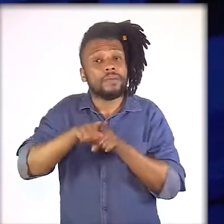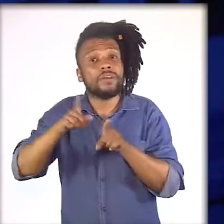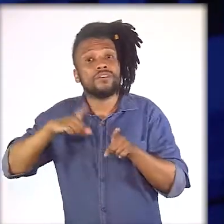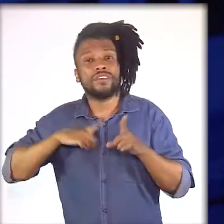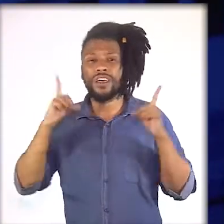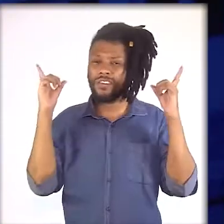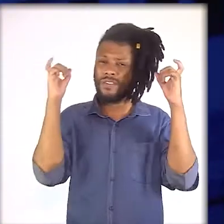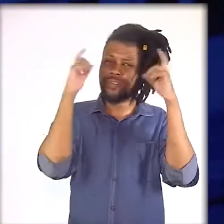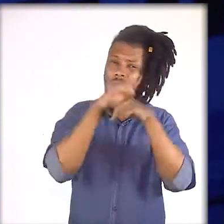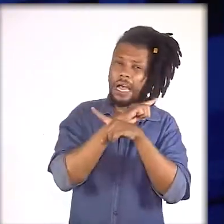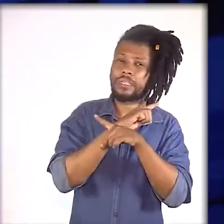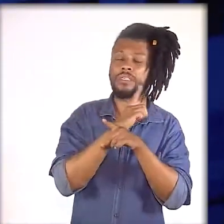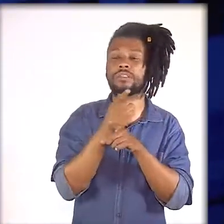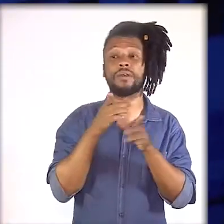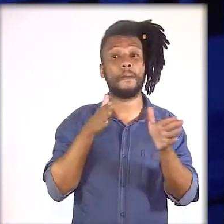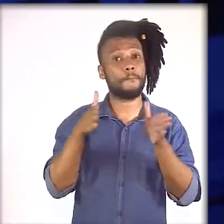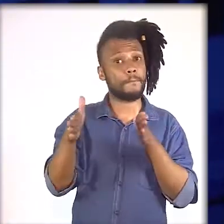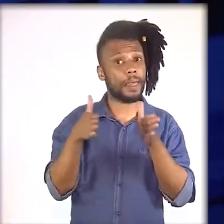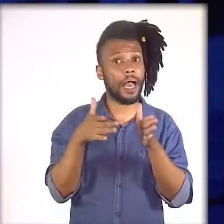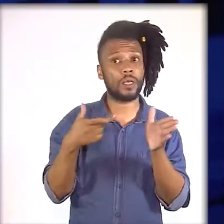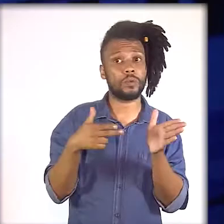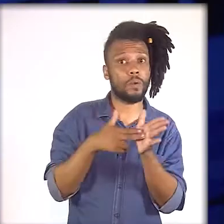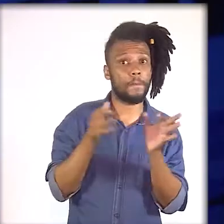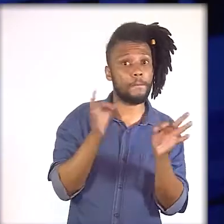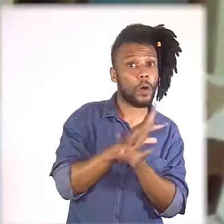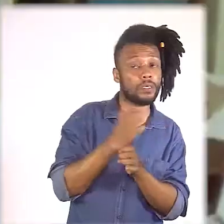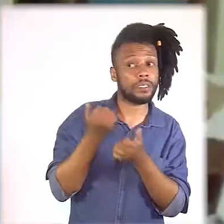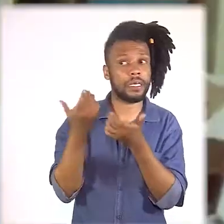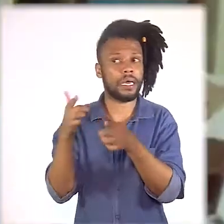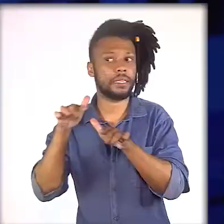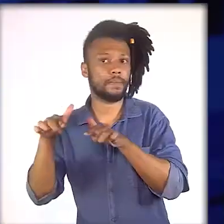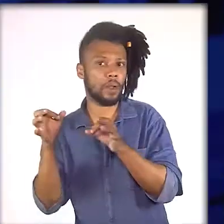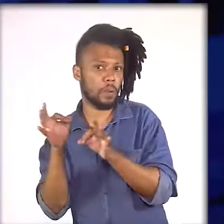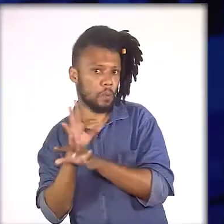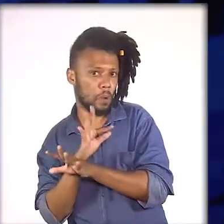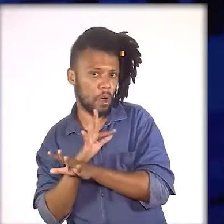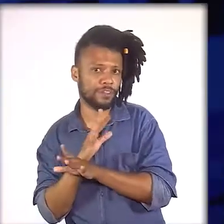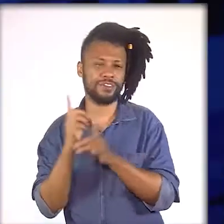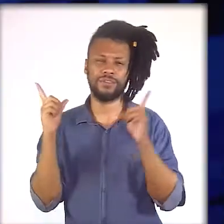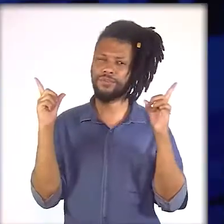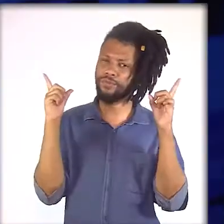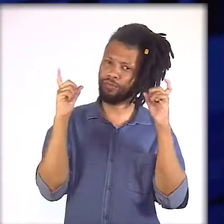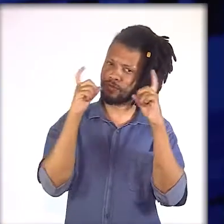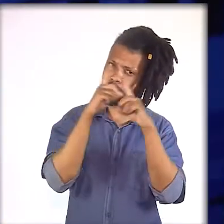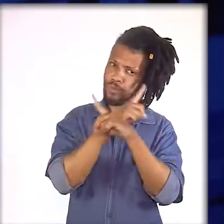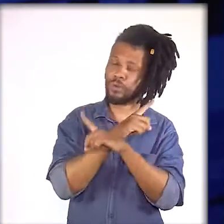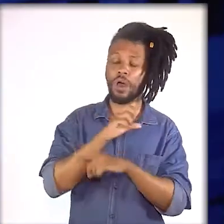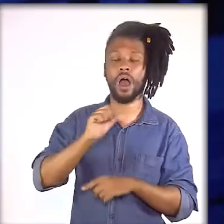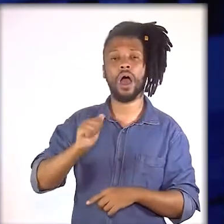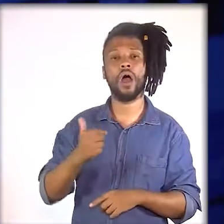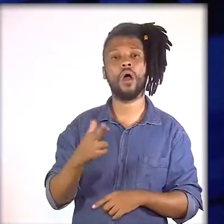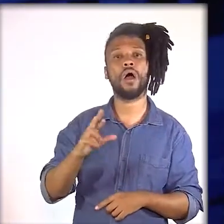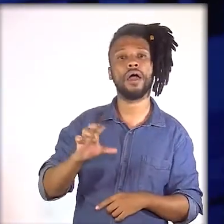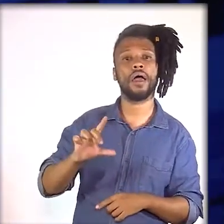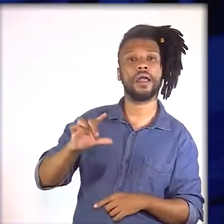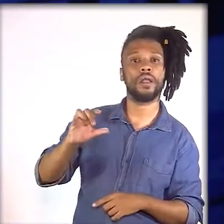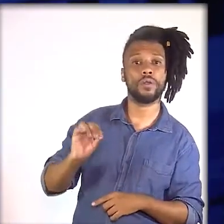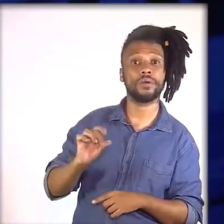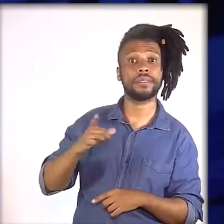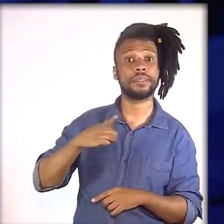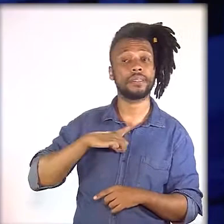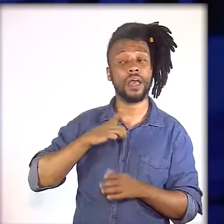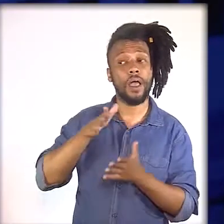tinha dificuldade de cumprir os prazos, de entregar o trabalho pronto. E isso tudo que dificultou, né, o Aurélio de